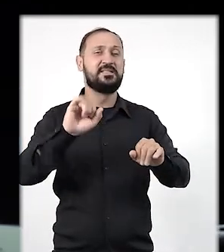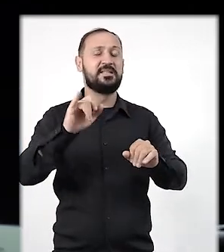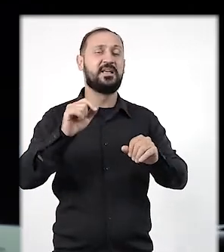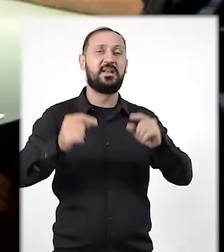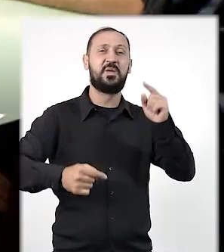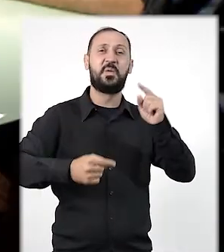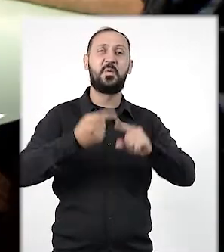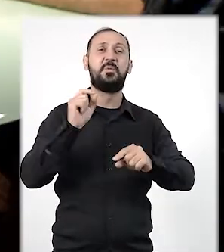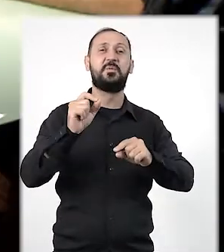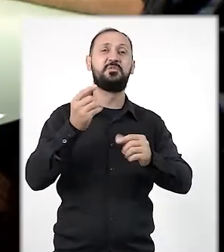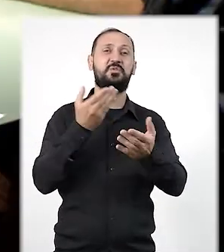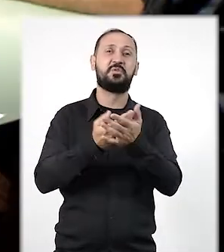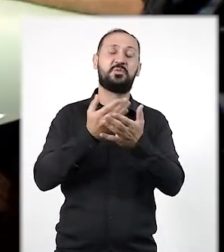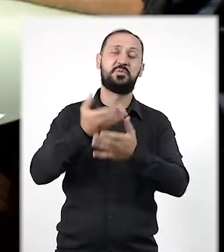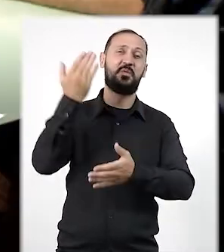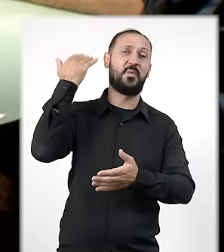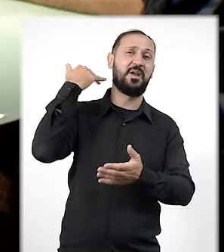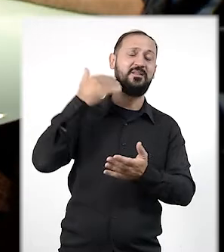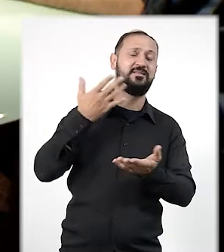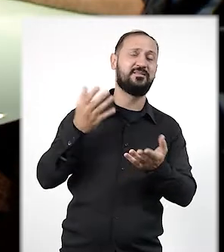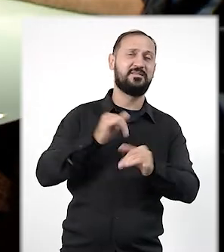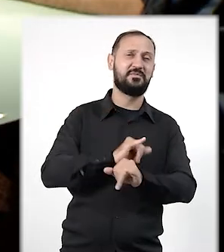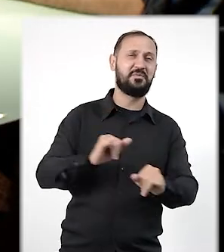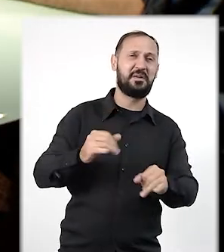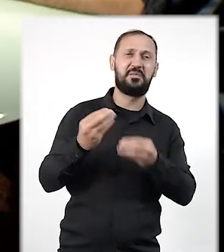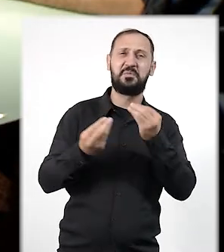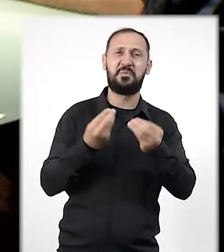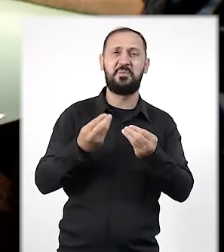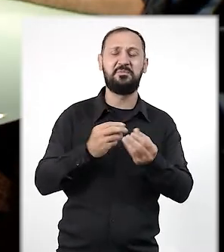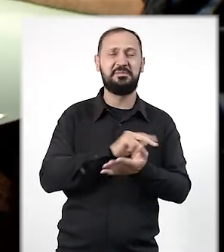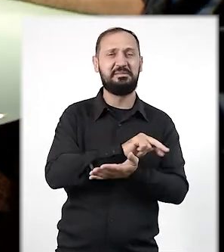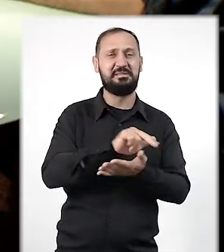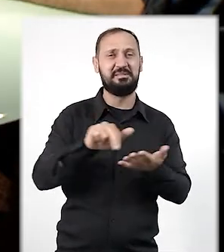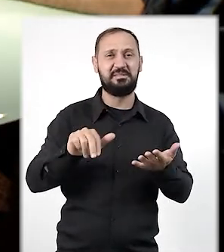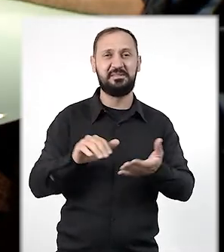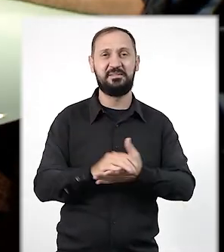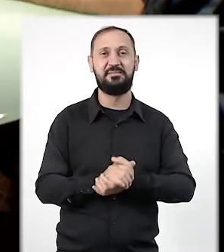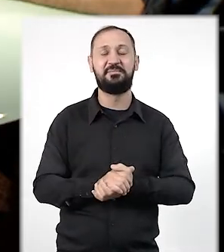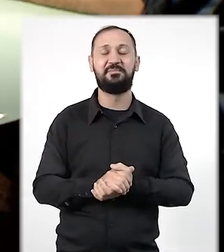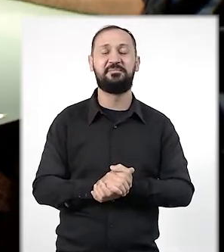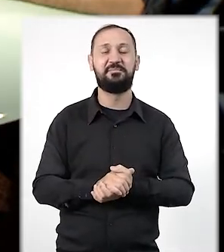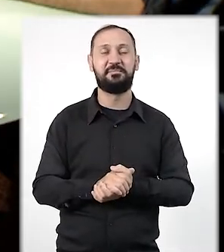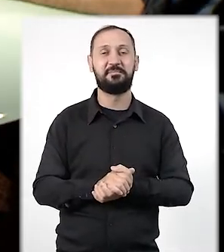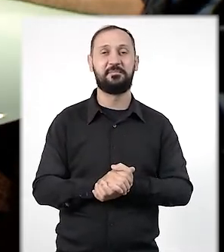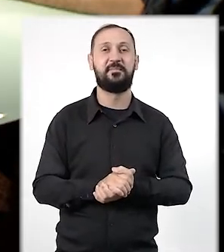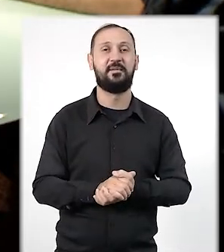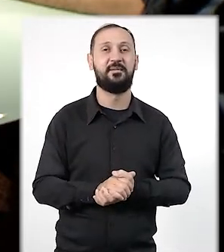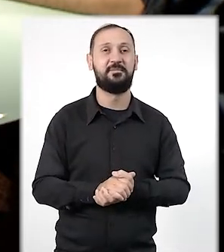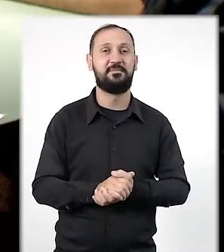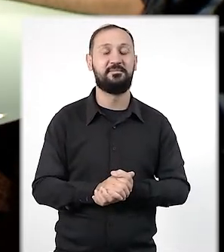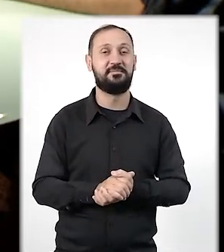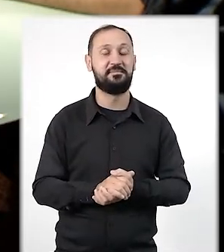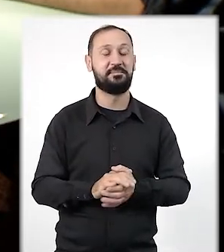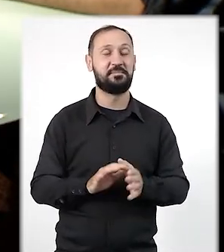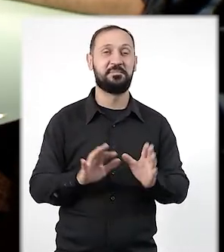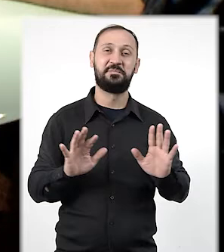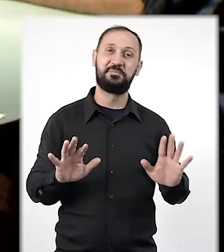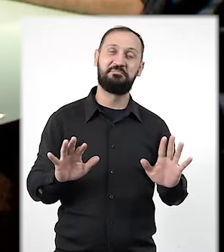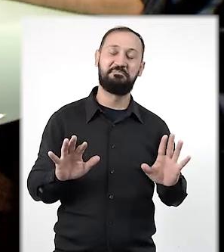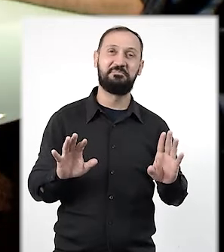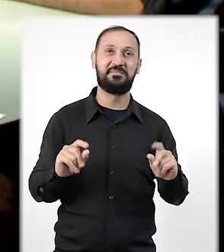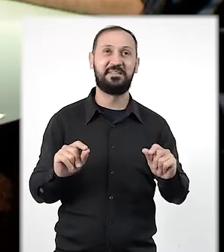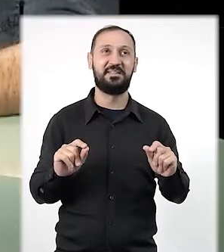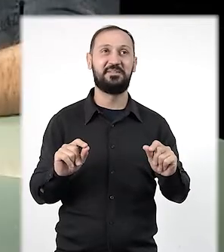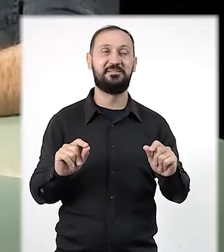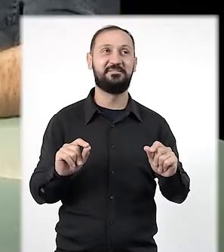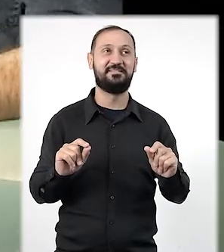estudos já que foram publicados antes e que muitos outros estudos já que falavam outra coisa? Na verdade, foi uma